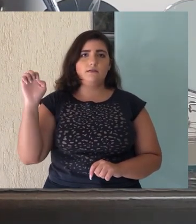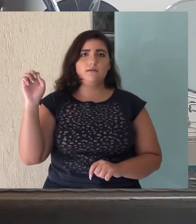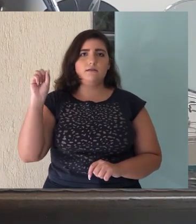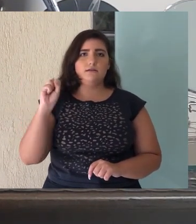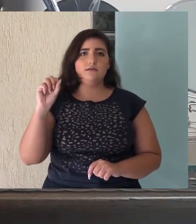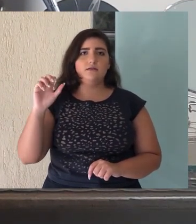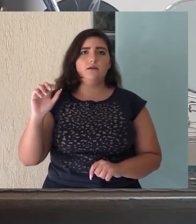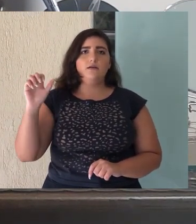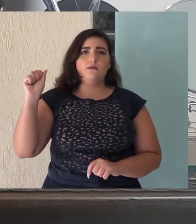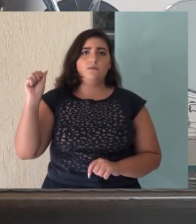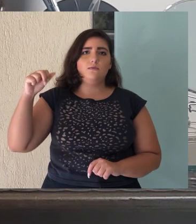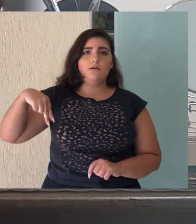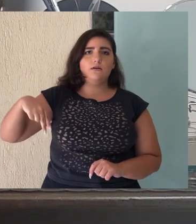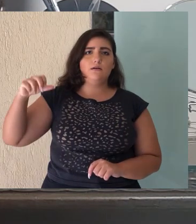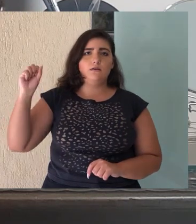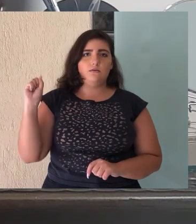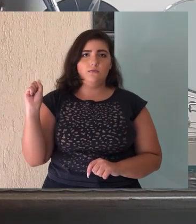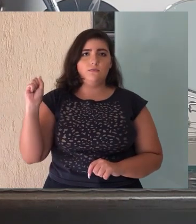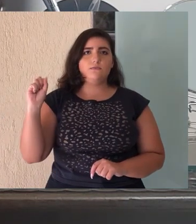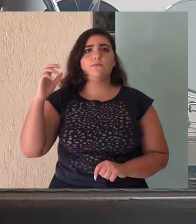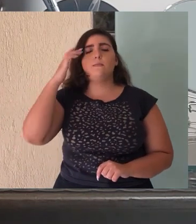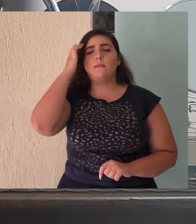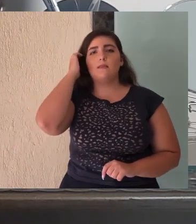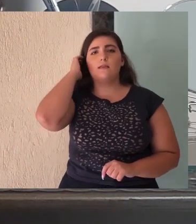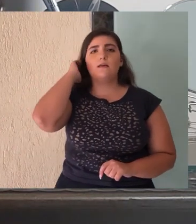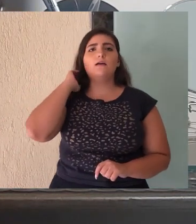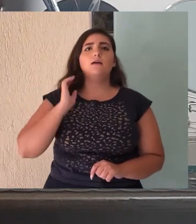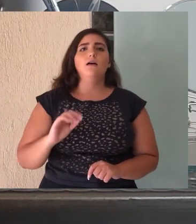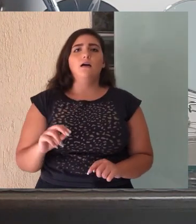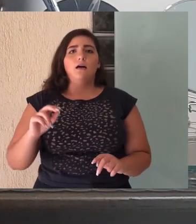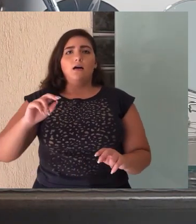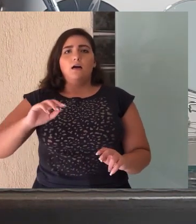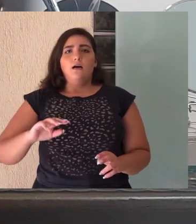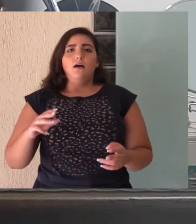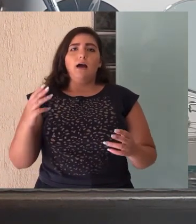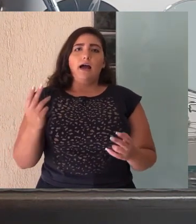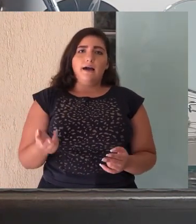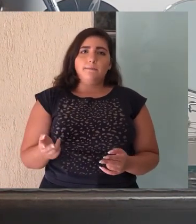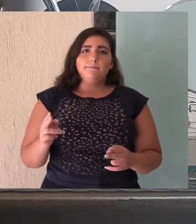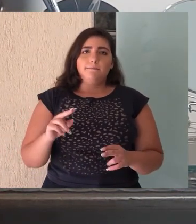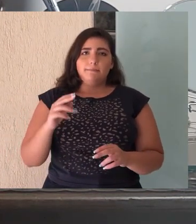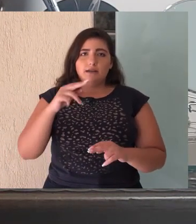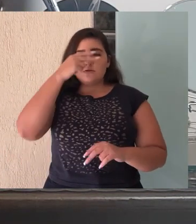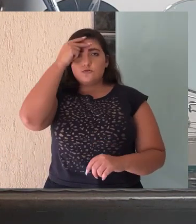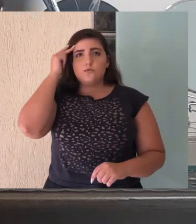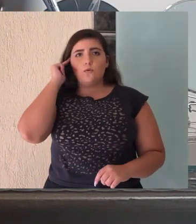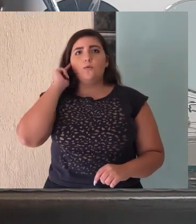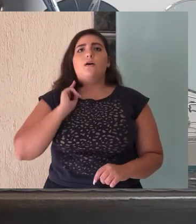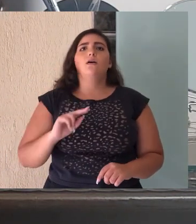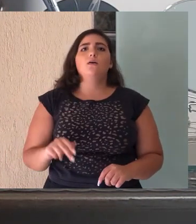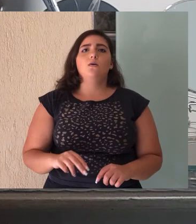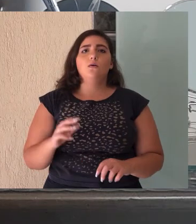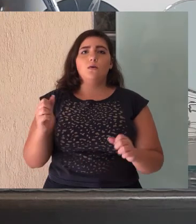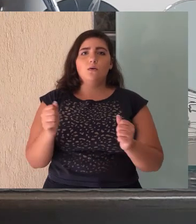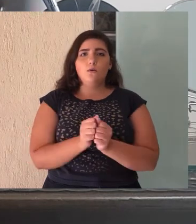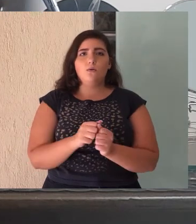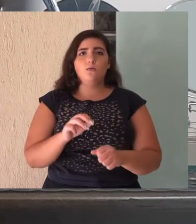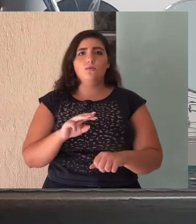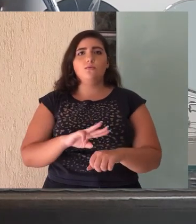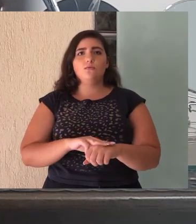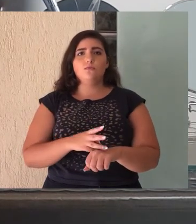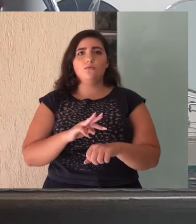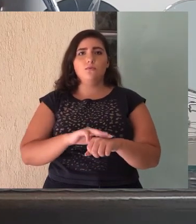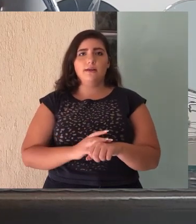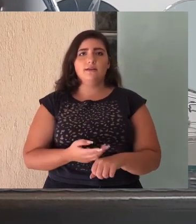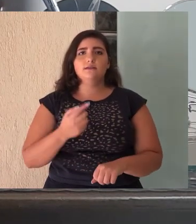pacientes sem nenhum problema periodontal. Pacientes com problema periodontal, aí vai depender da gravidade do problema, que vai ser determinado pelo